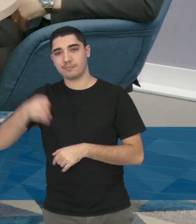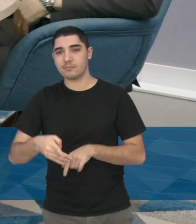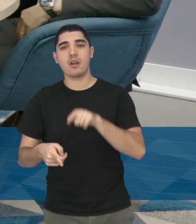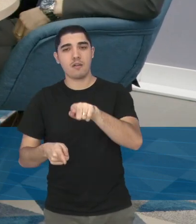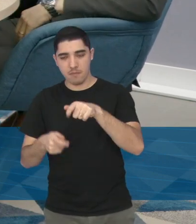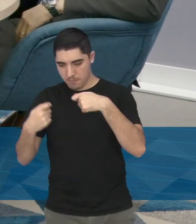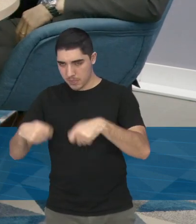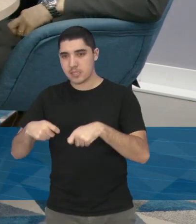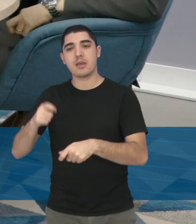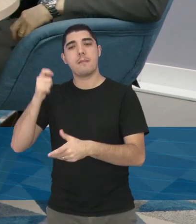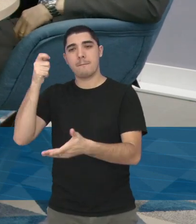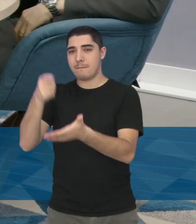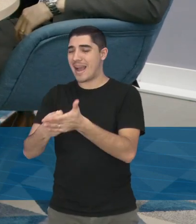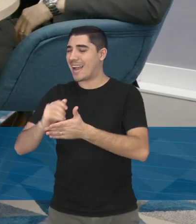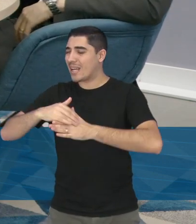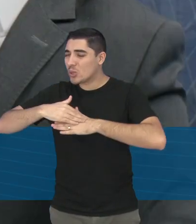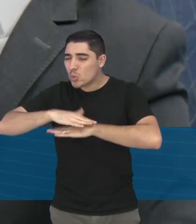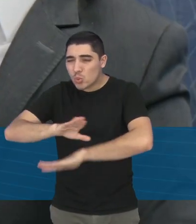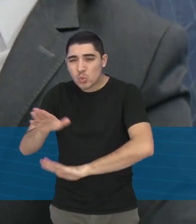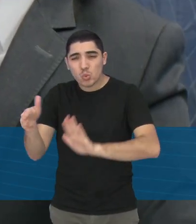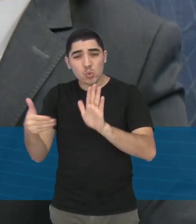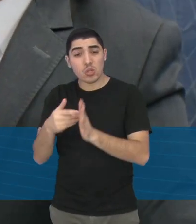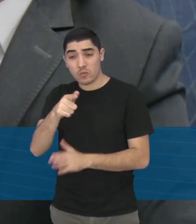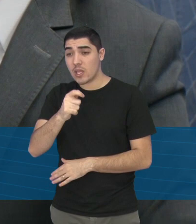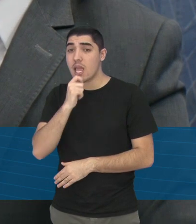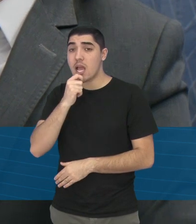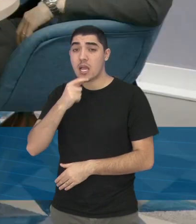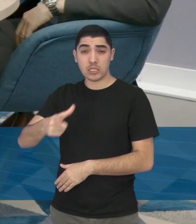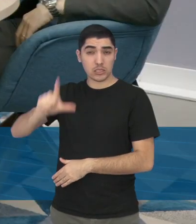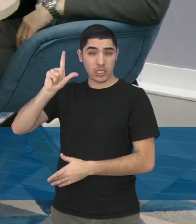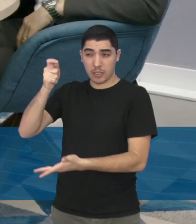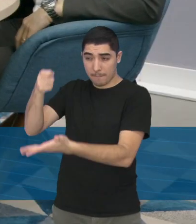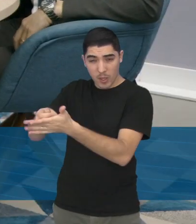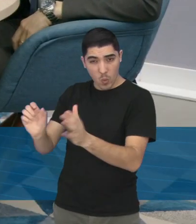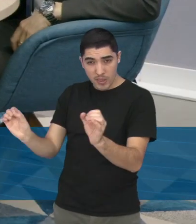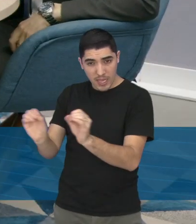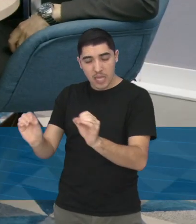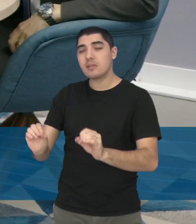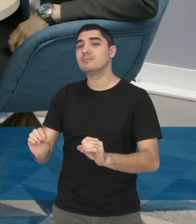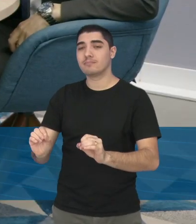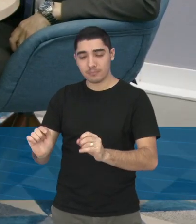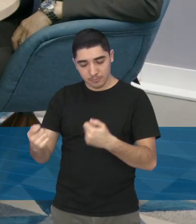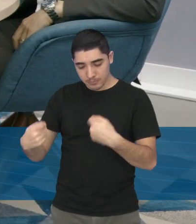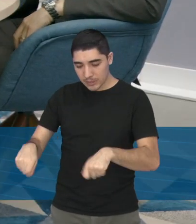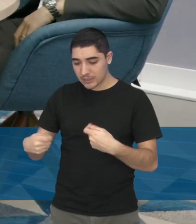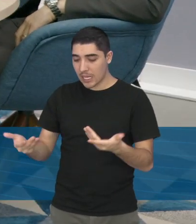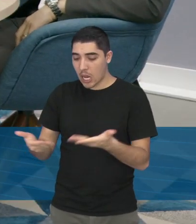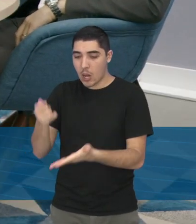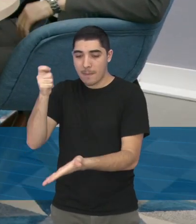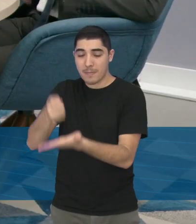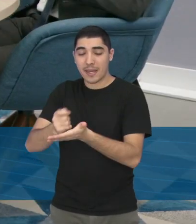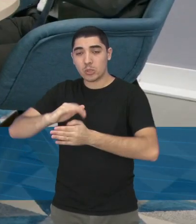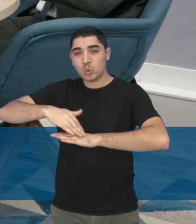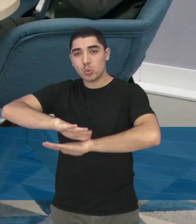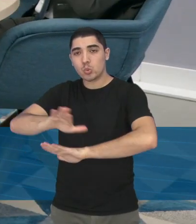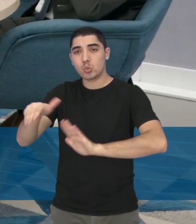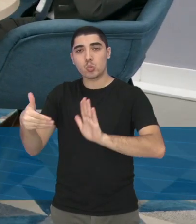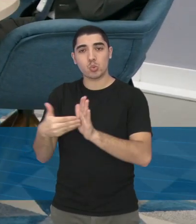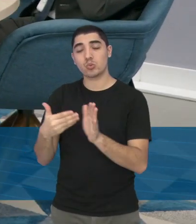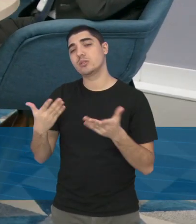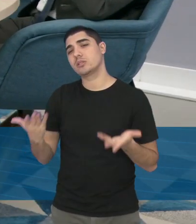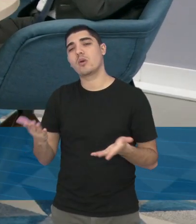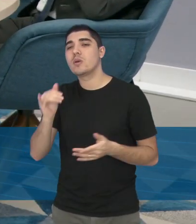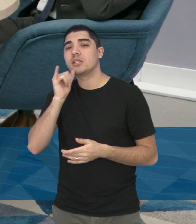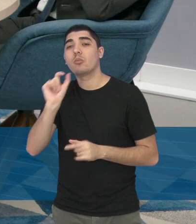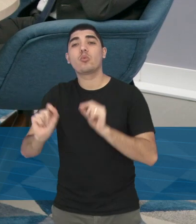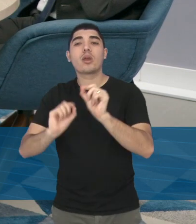determina o pagamento de tudo que não pagou com base no que realmente aconteceu, porque o que, que acontece também? Olha, como